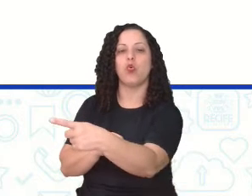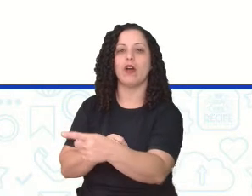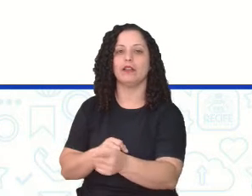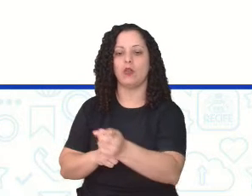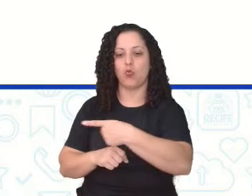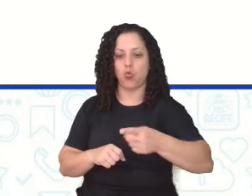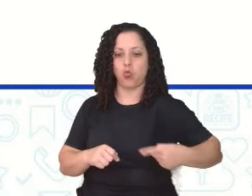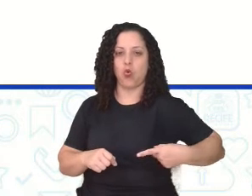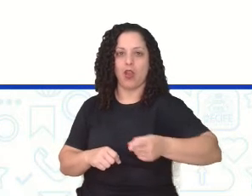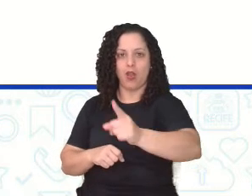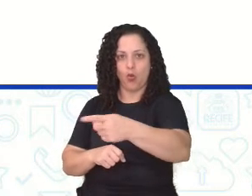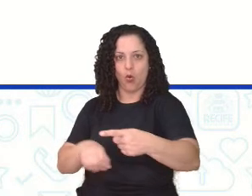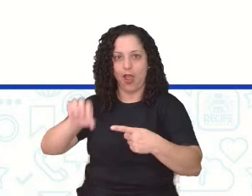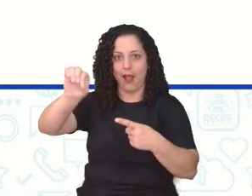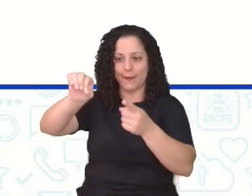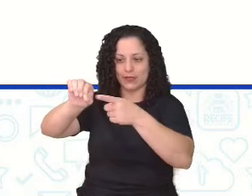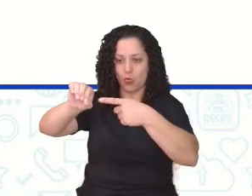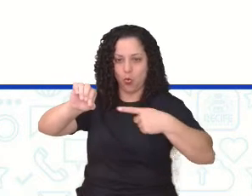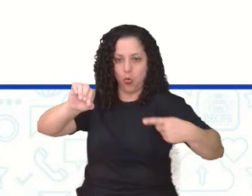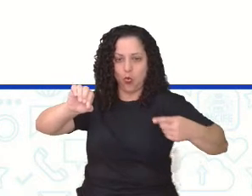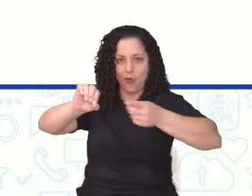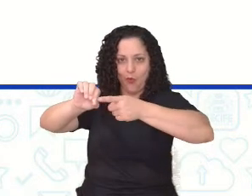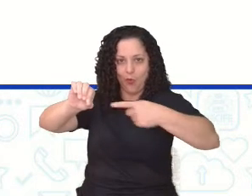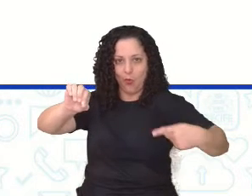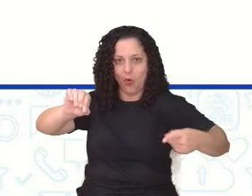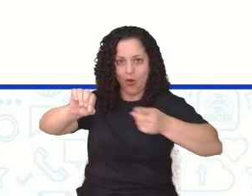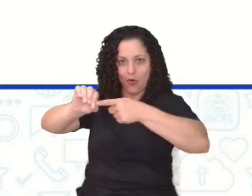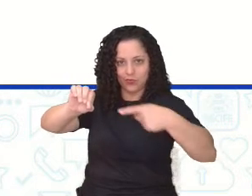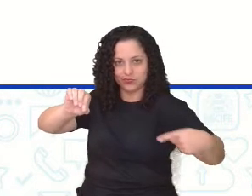E olha aí as partes do